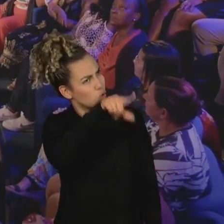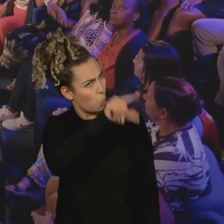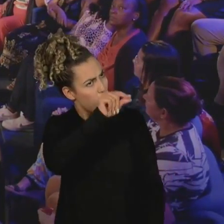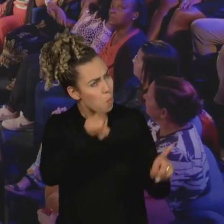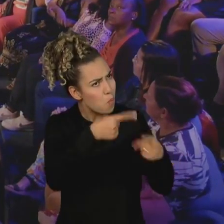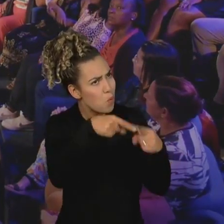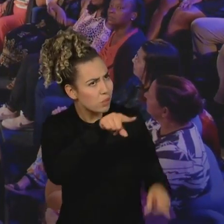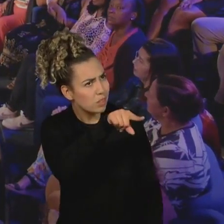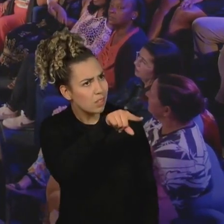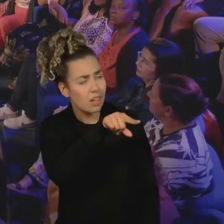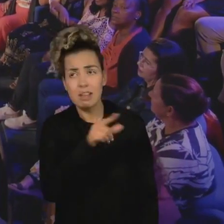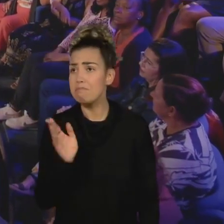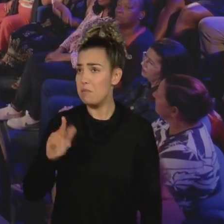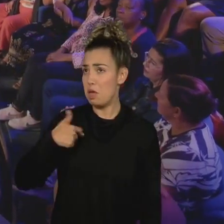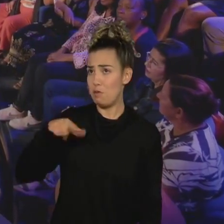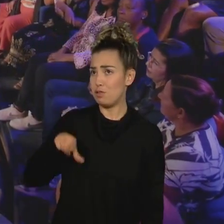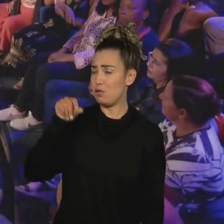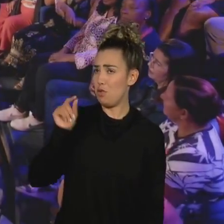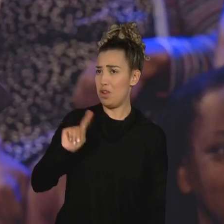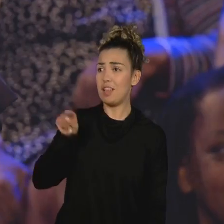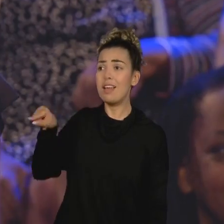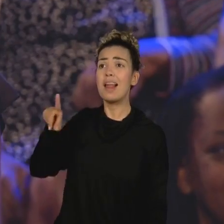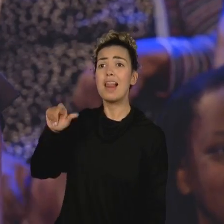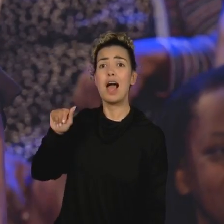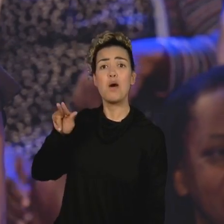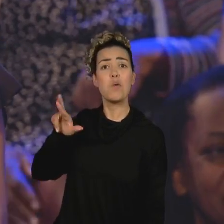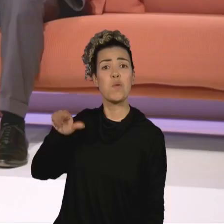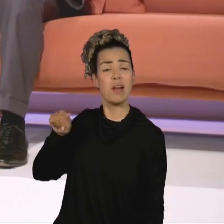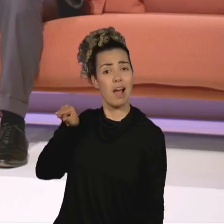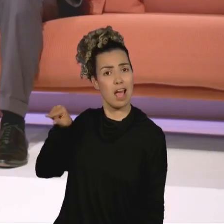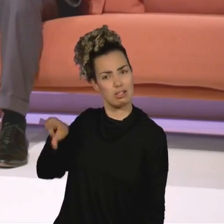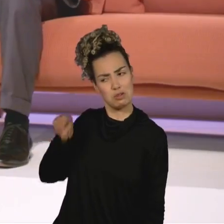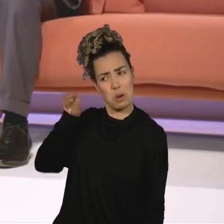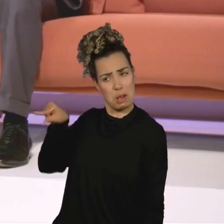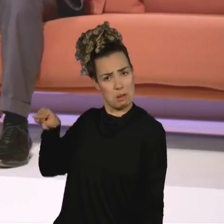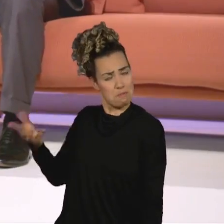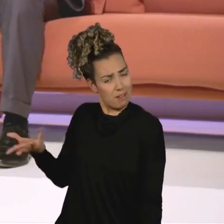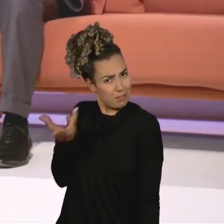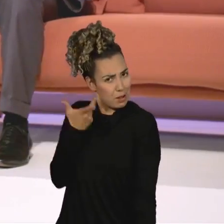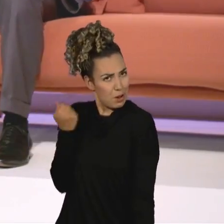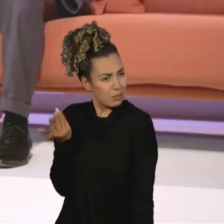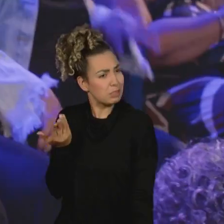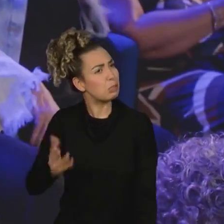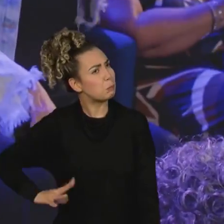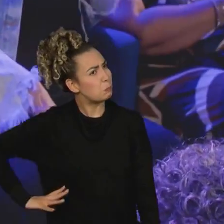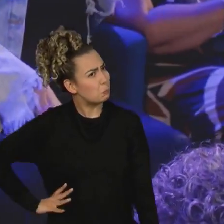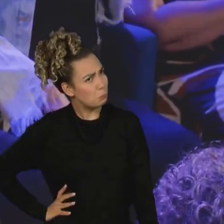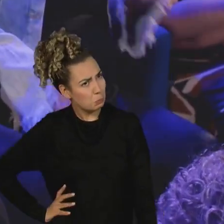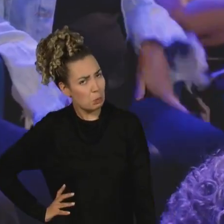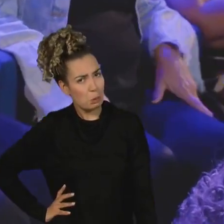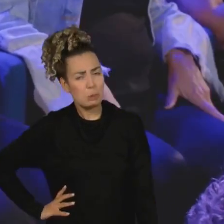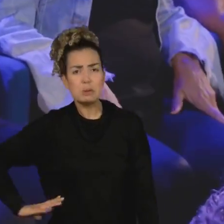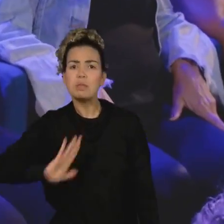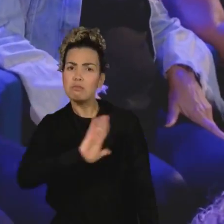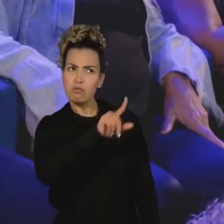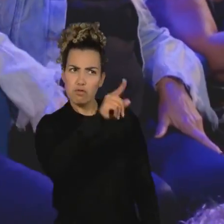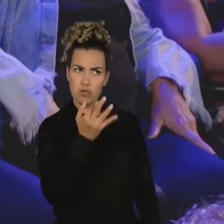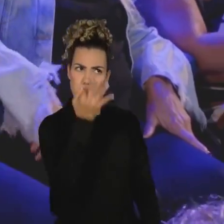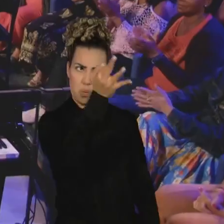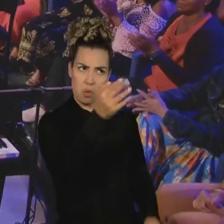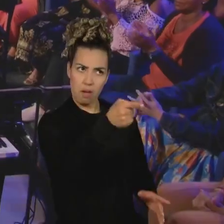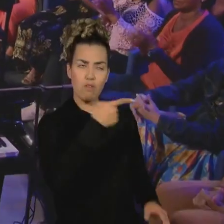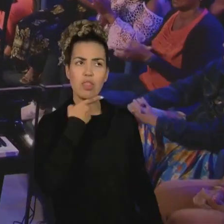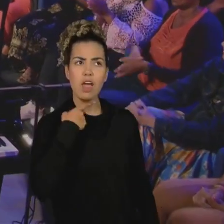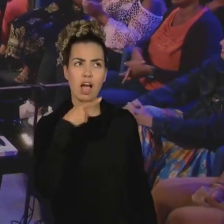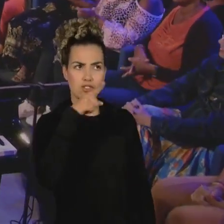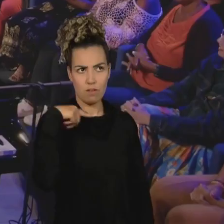música? Oi, a Laura Visconti, a nossa maestrina maravilhosa. Você quer ser advogado, André?